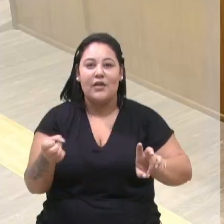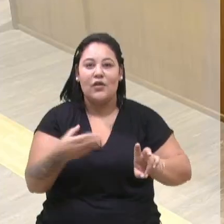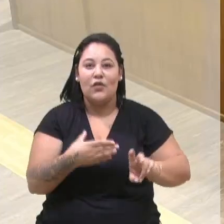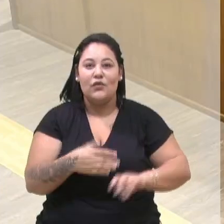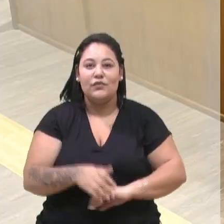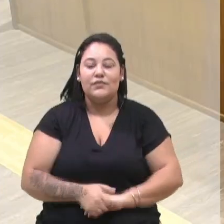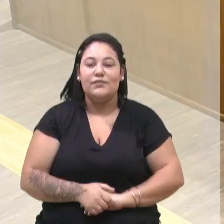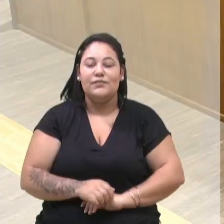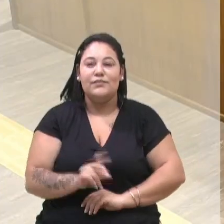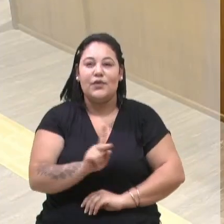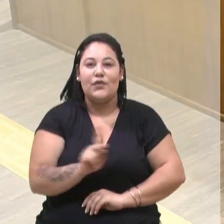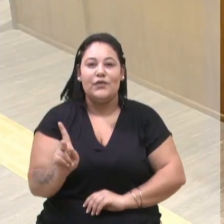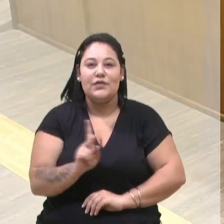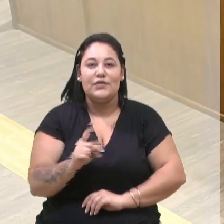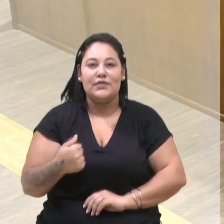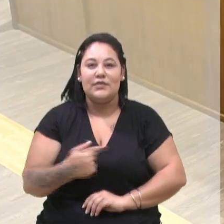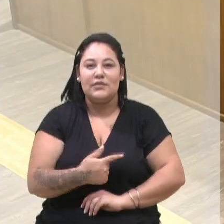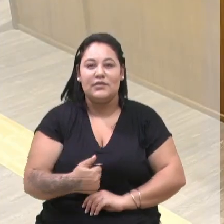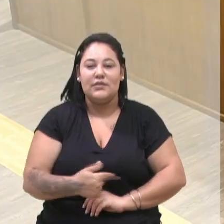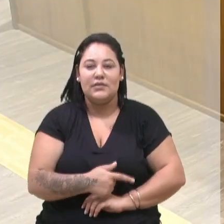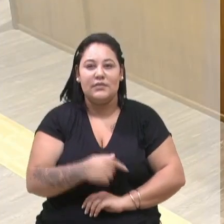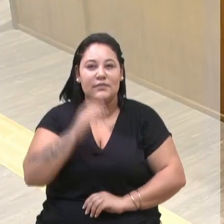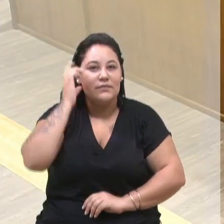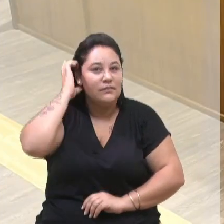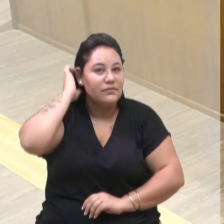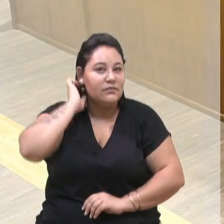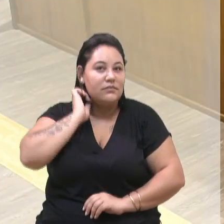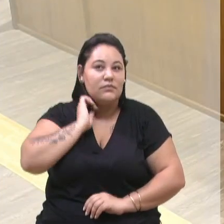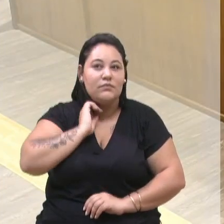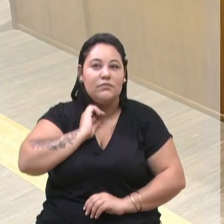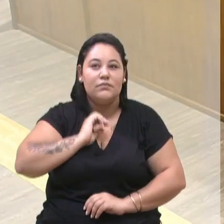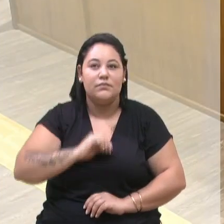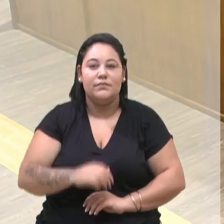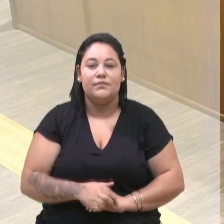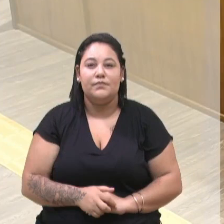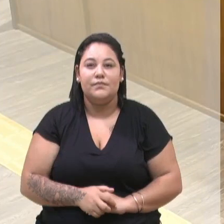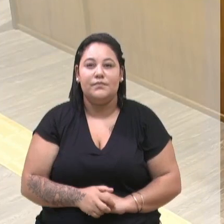Vereador professor Zanquim. Declaração de lei do presidente.